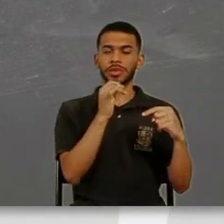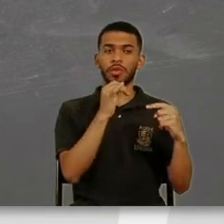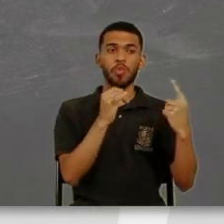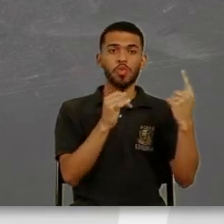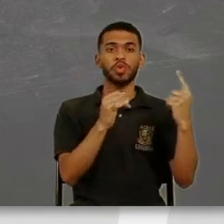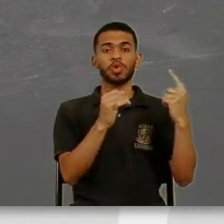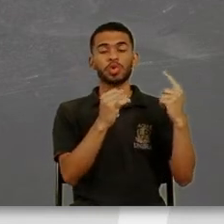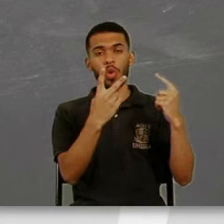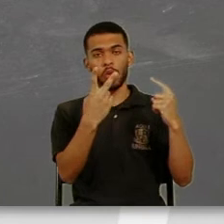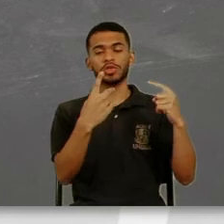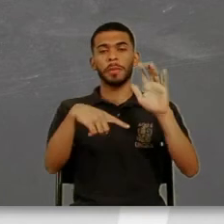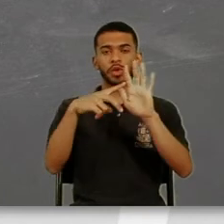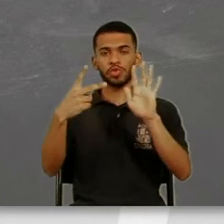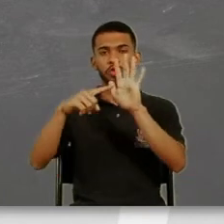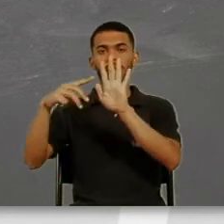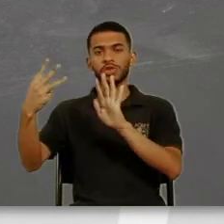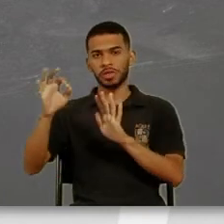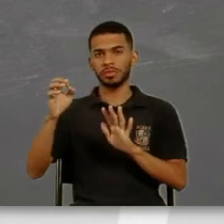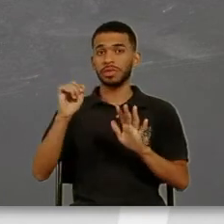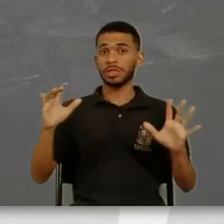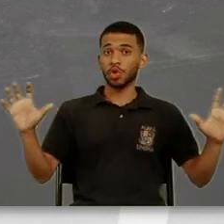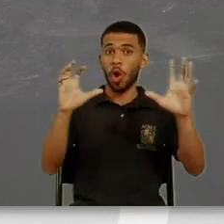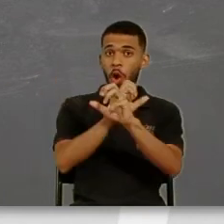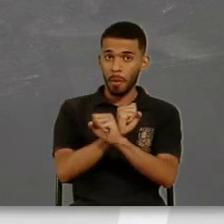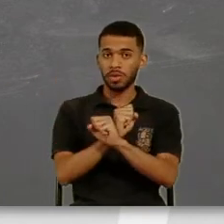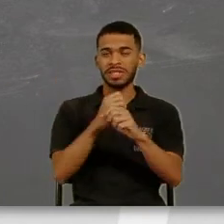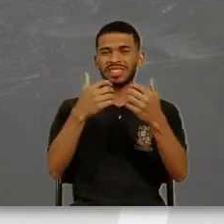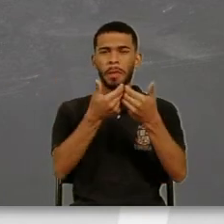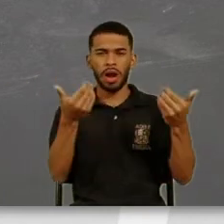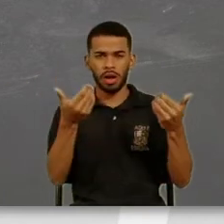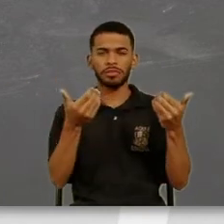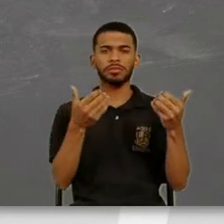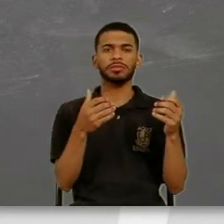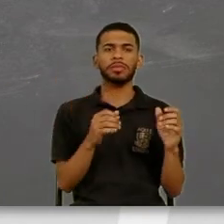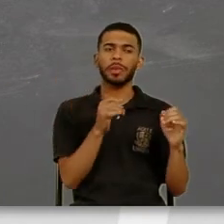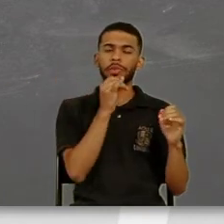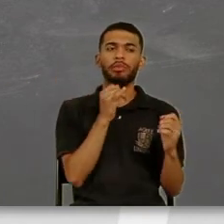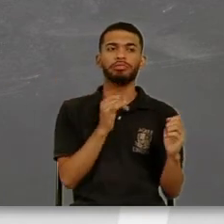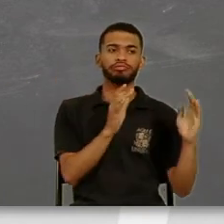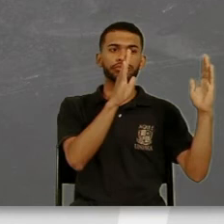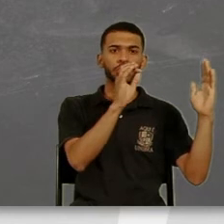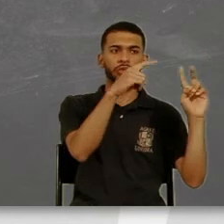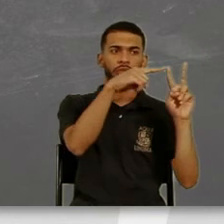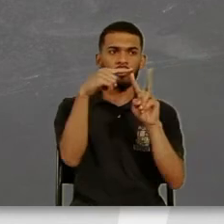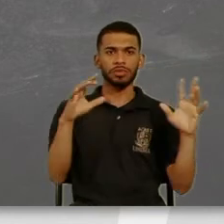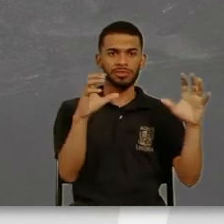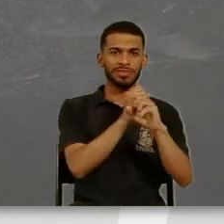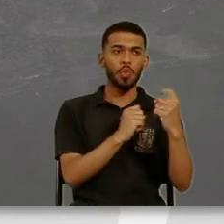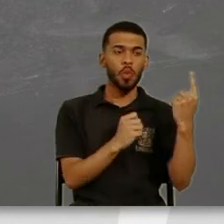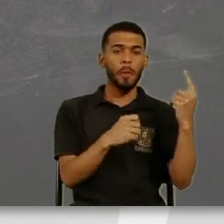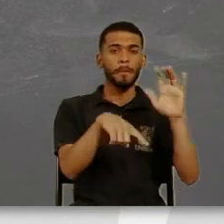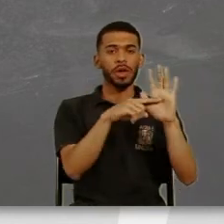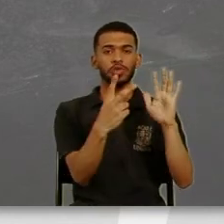menos 3. Se eu fizer essa soma, separado aqui, primeiro somar esses dois vetores, 1 menos 2